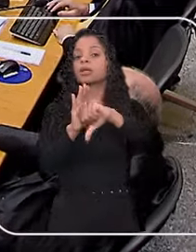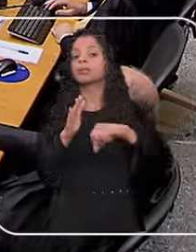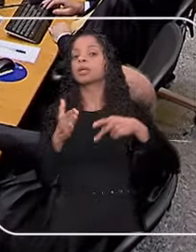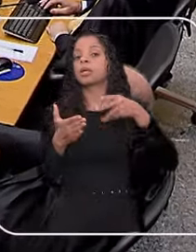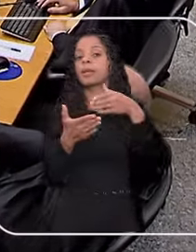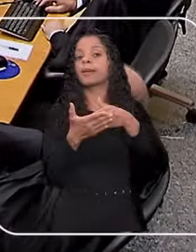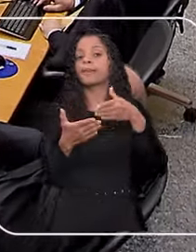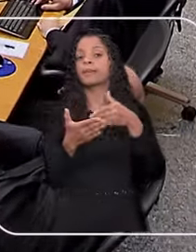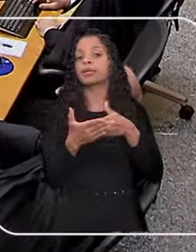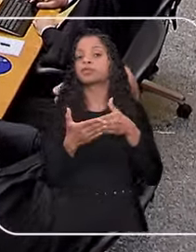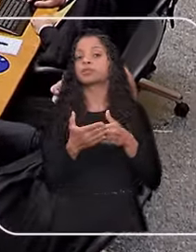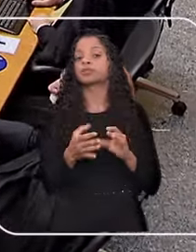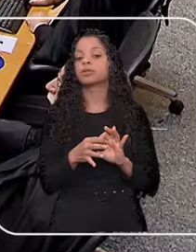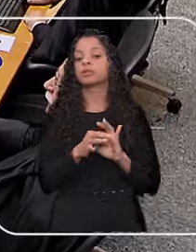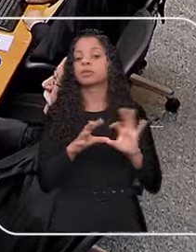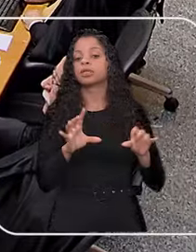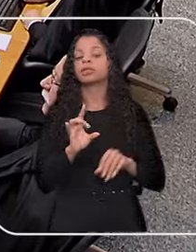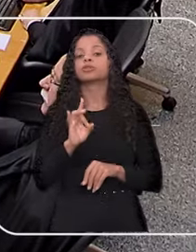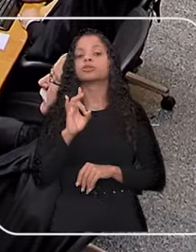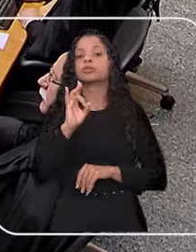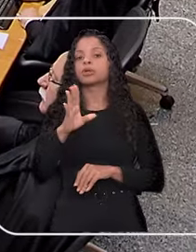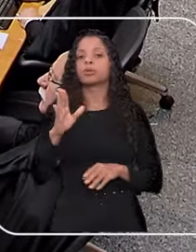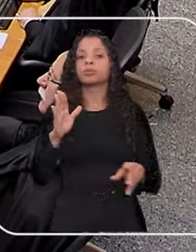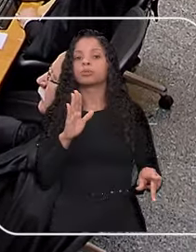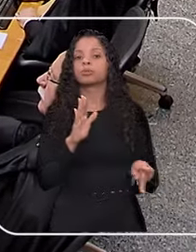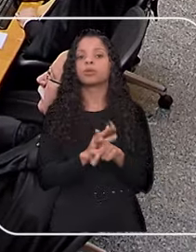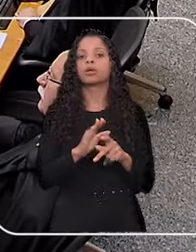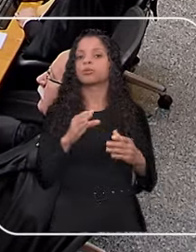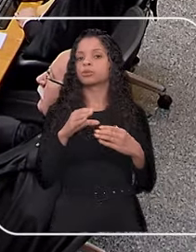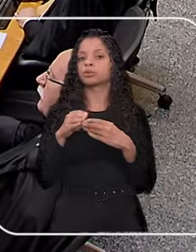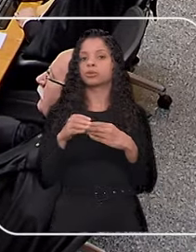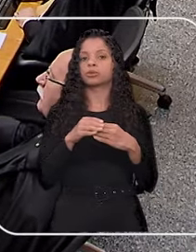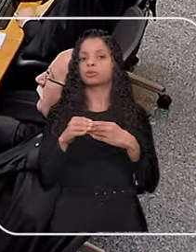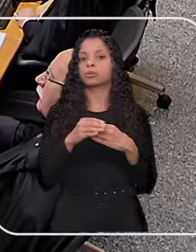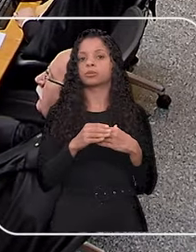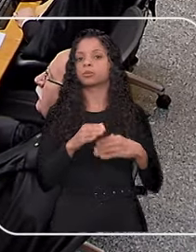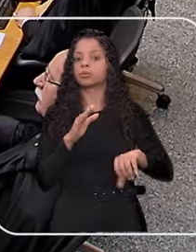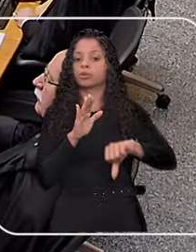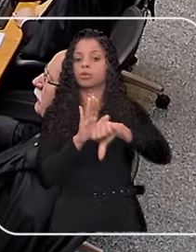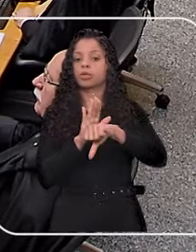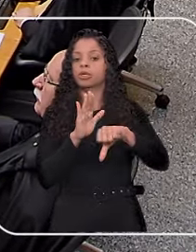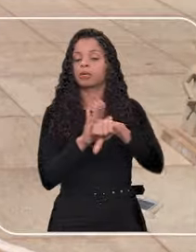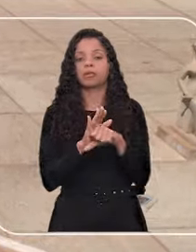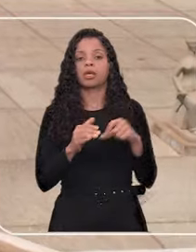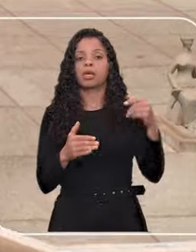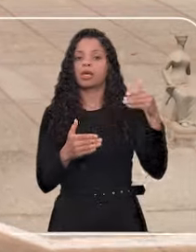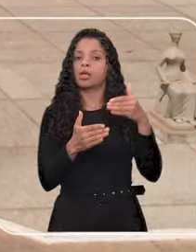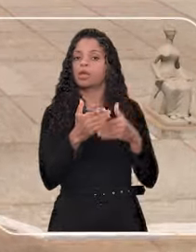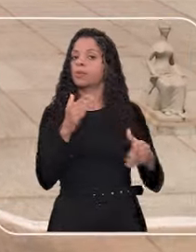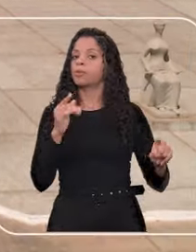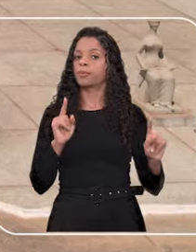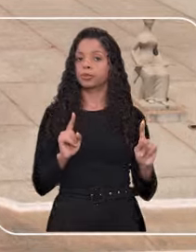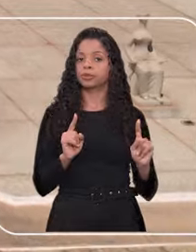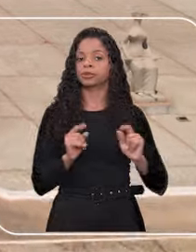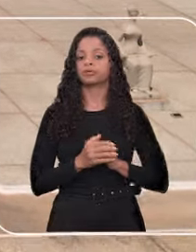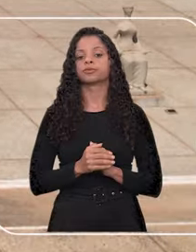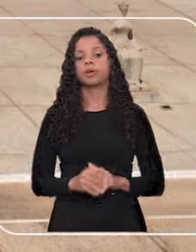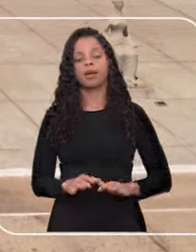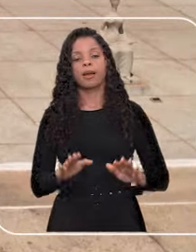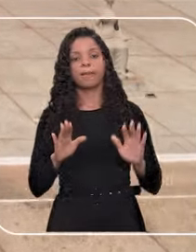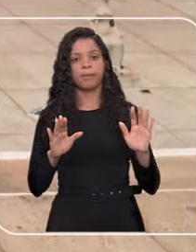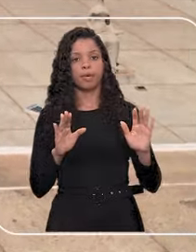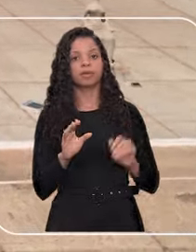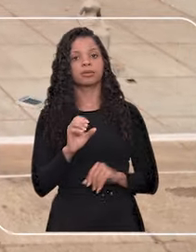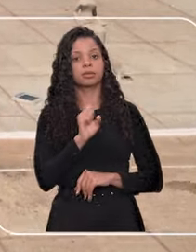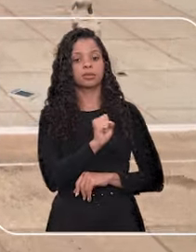impeditivo do benefício apenas o cometido em concurso com crime não impeditivo contudo o Supremo Tribunal